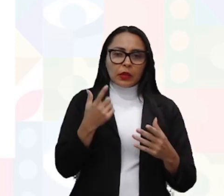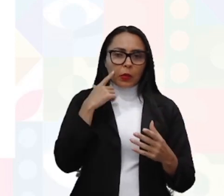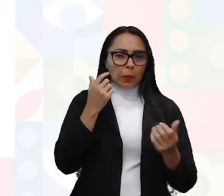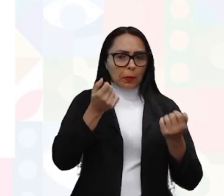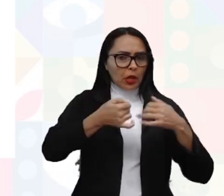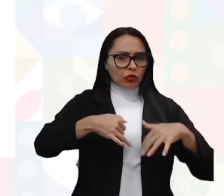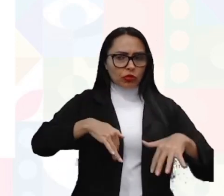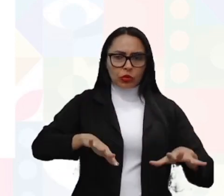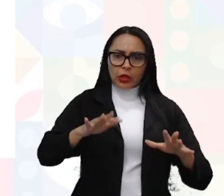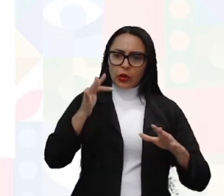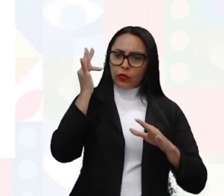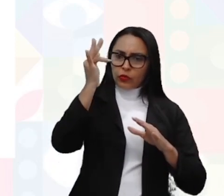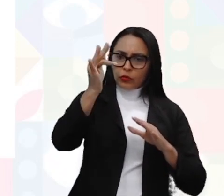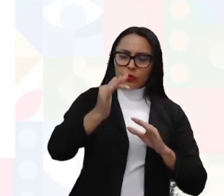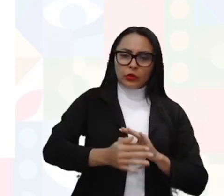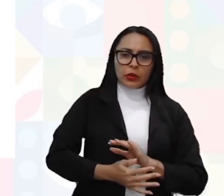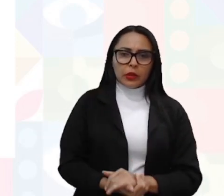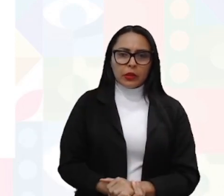prejudicar as gerações futuras.